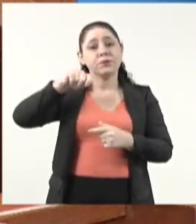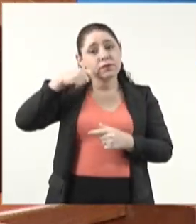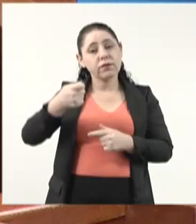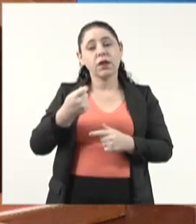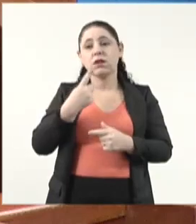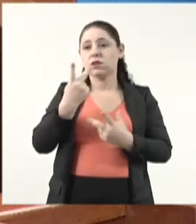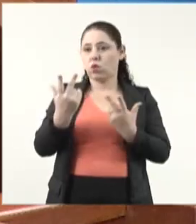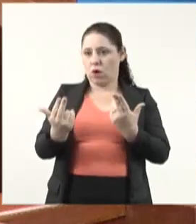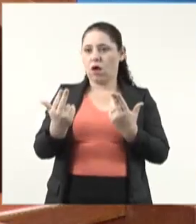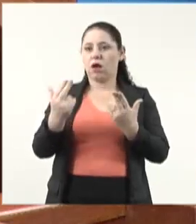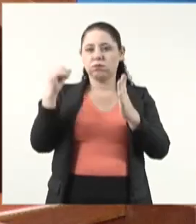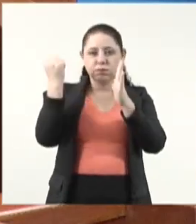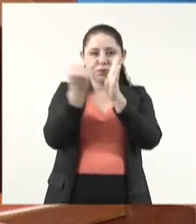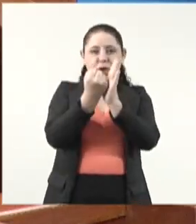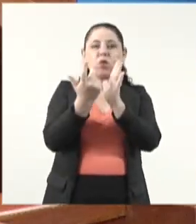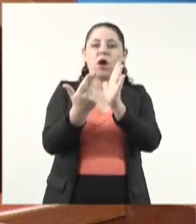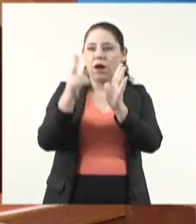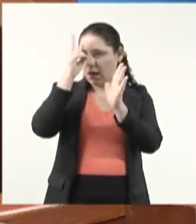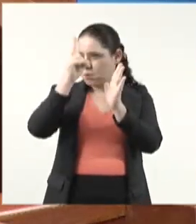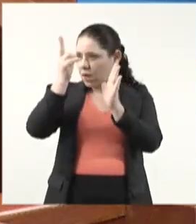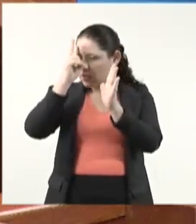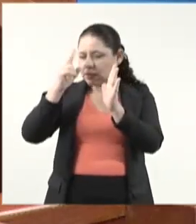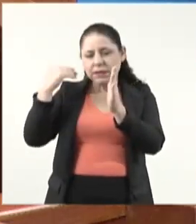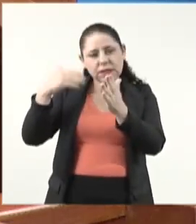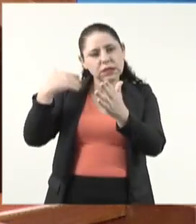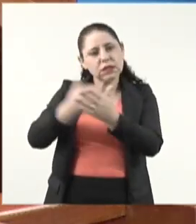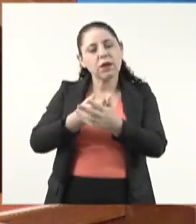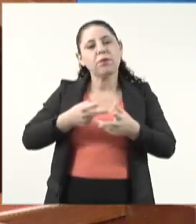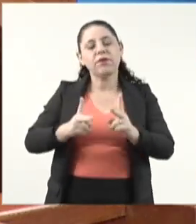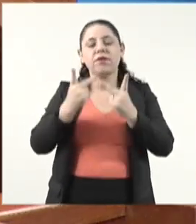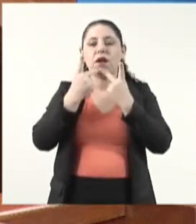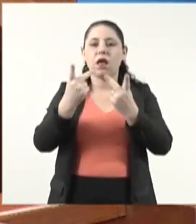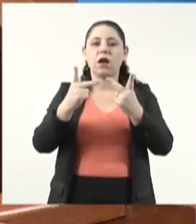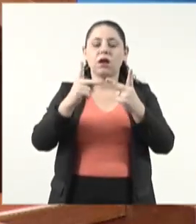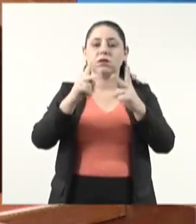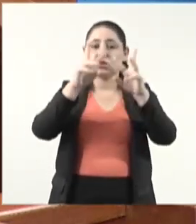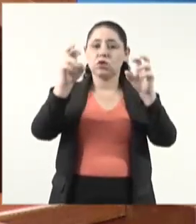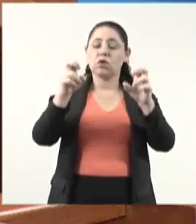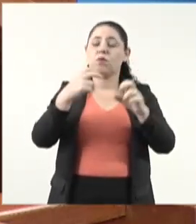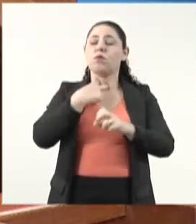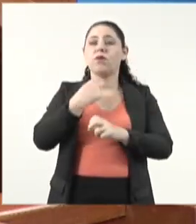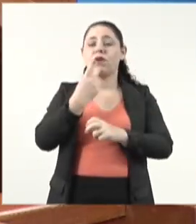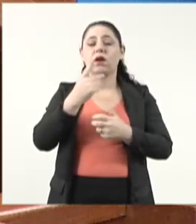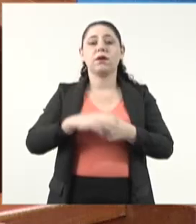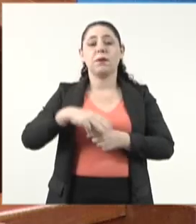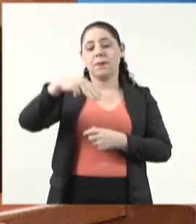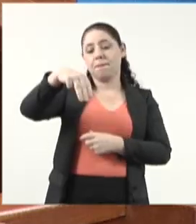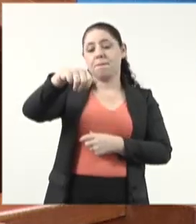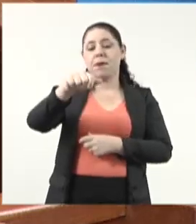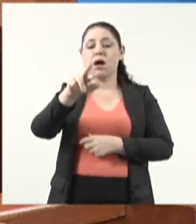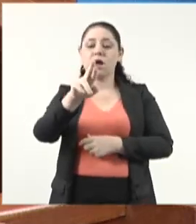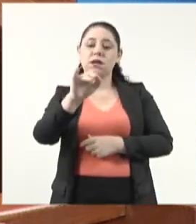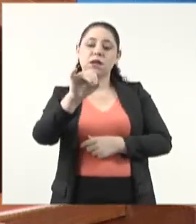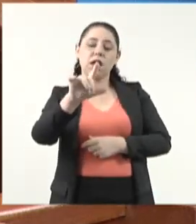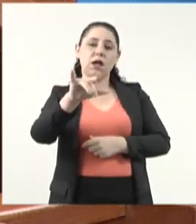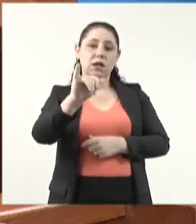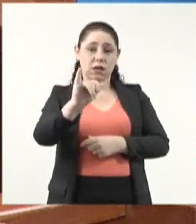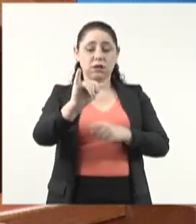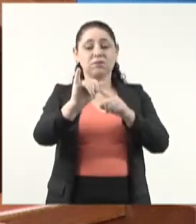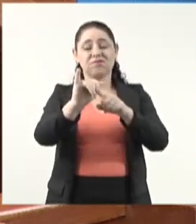carregar para que a gente, né, volte a falar sobre isso. Não podemos deixar de falar de Marielle, né, que é